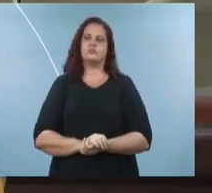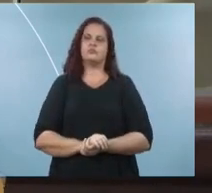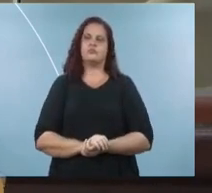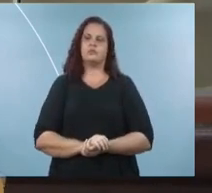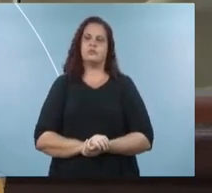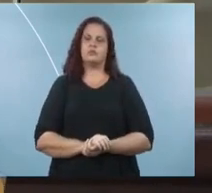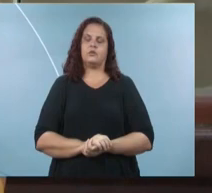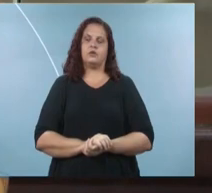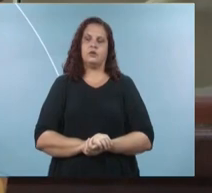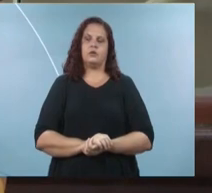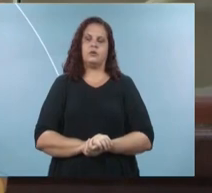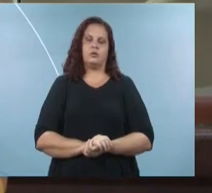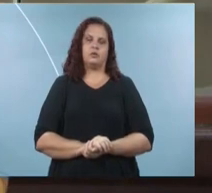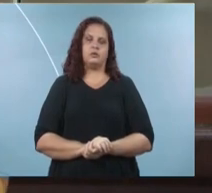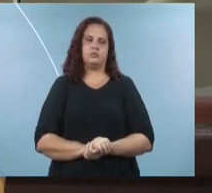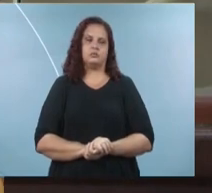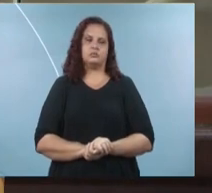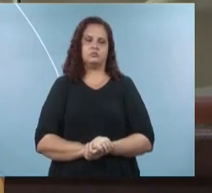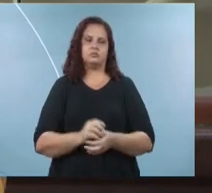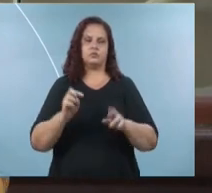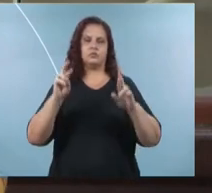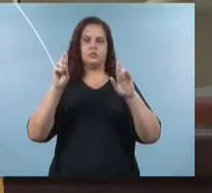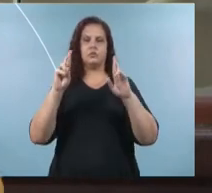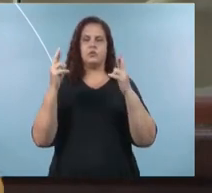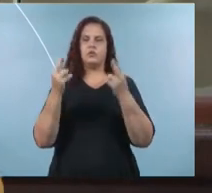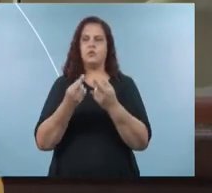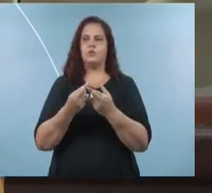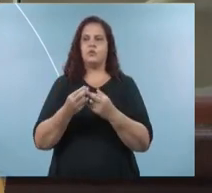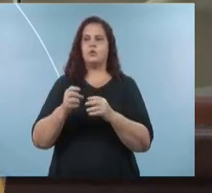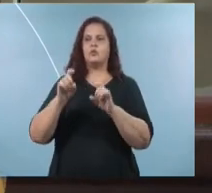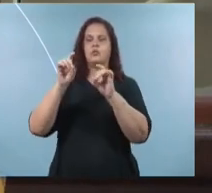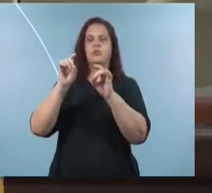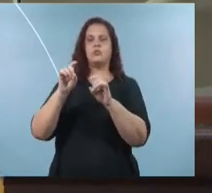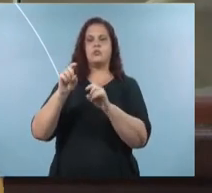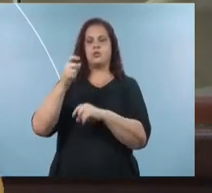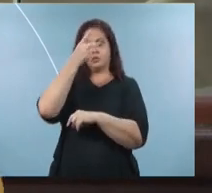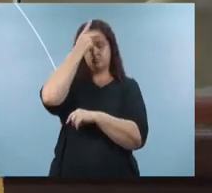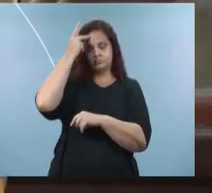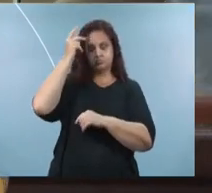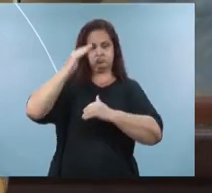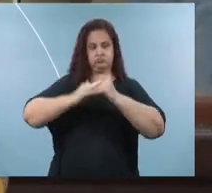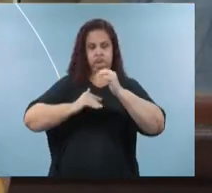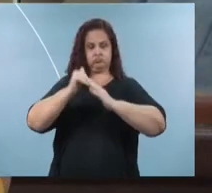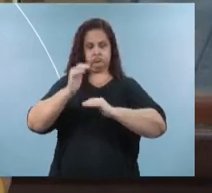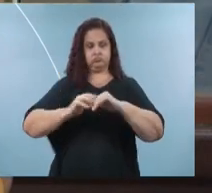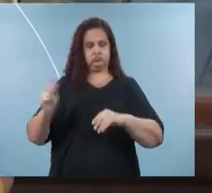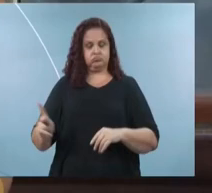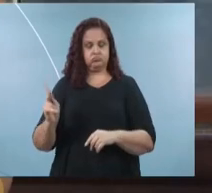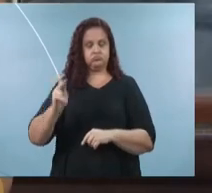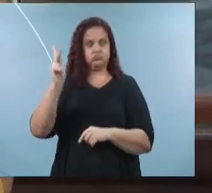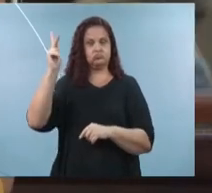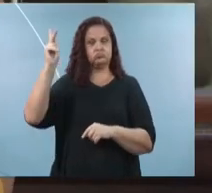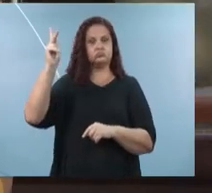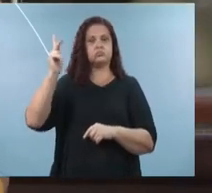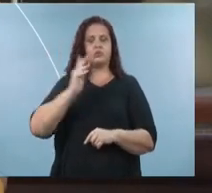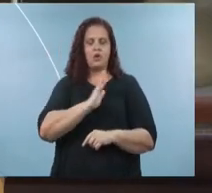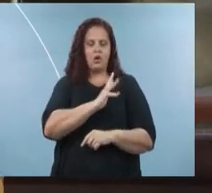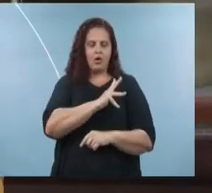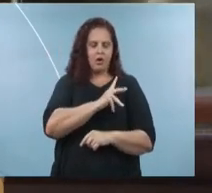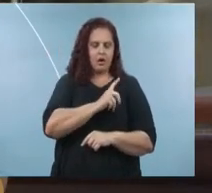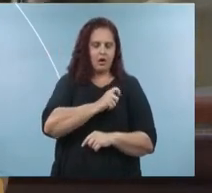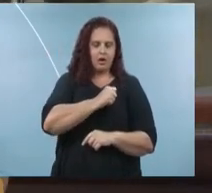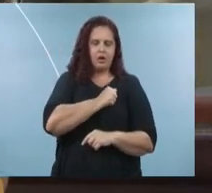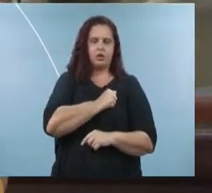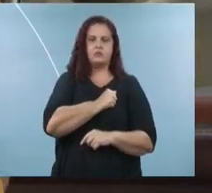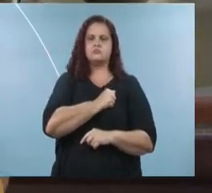desta solenidade uma pequena mostra das pessoas e profissionais de valor que amam e